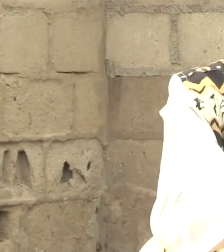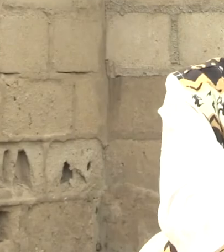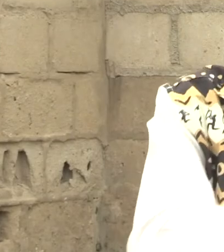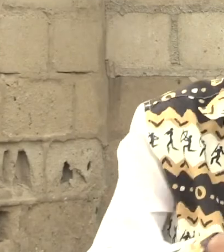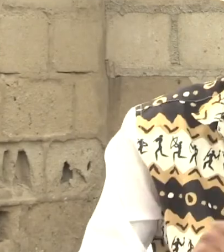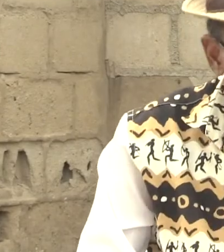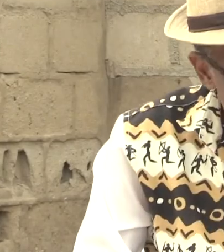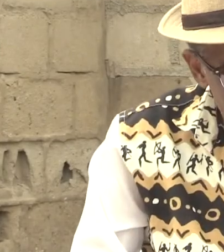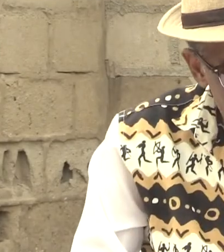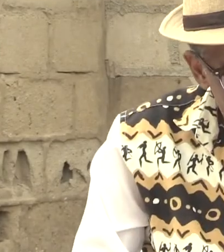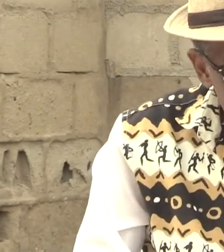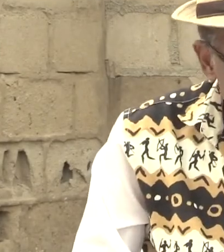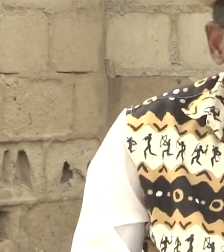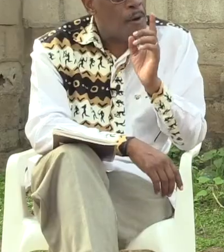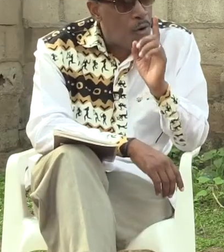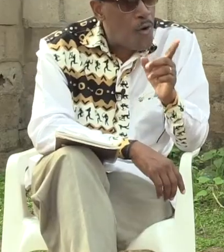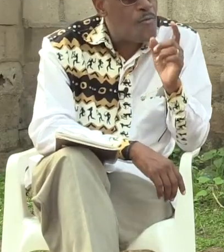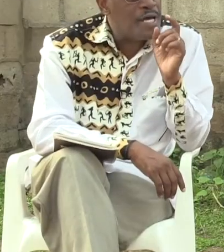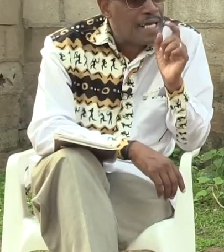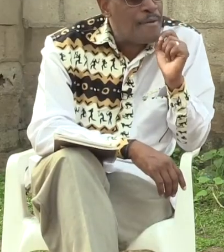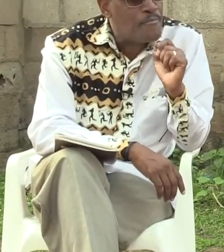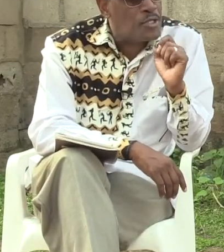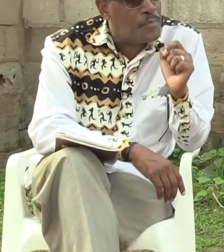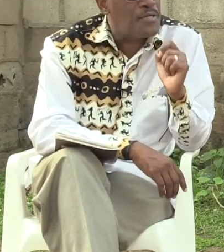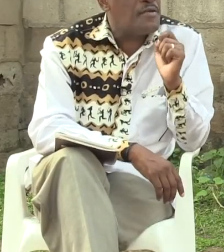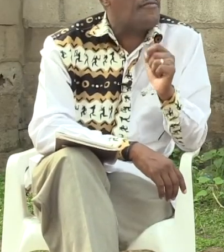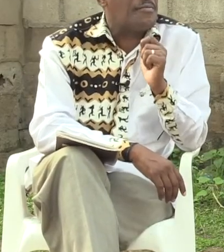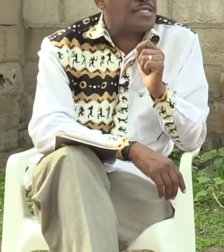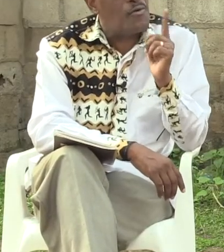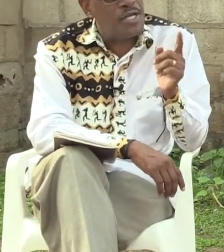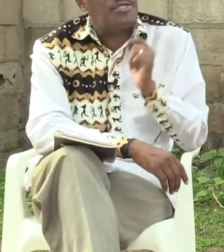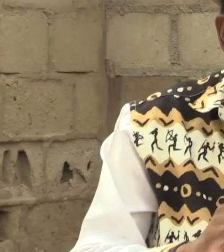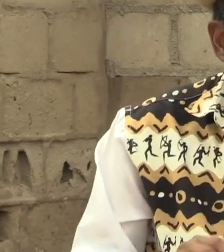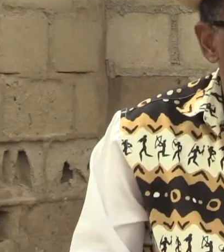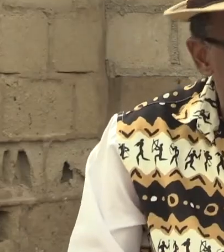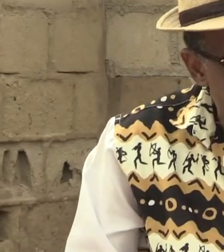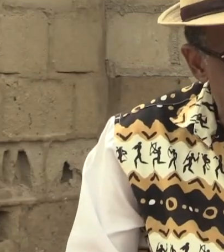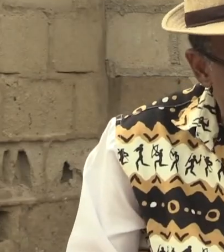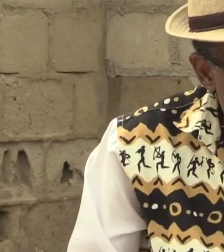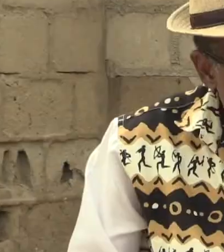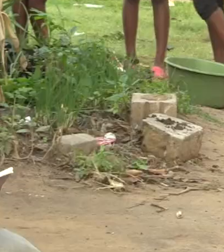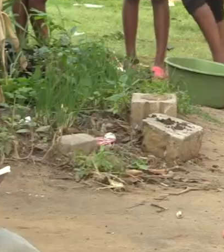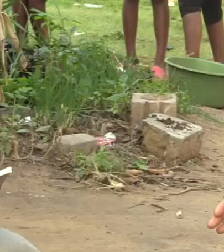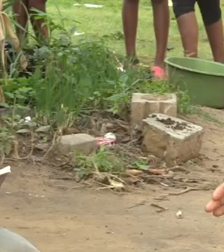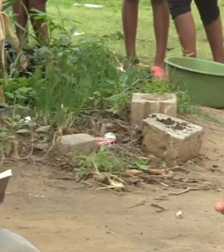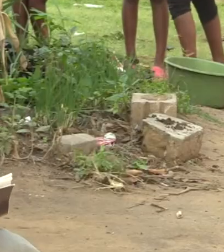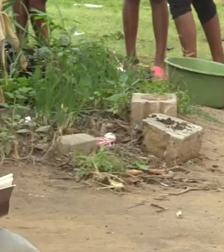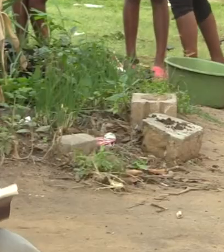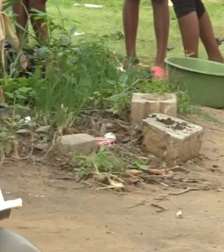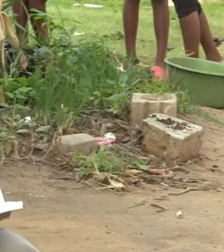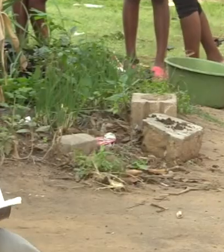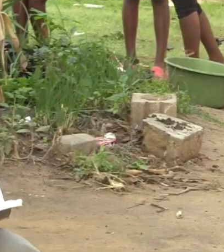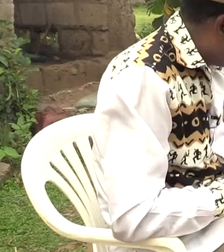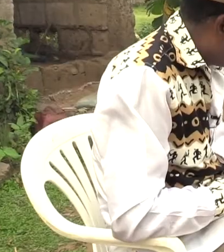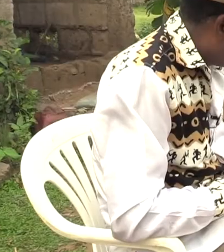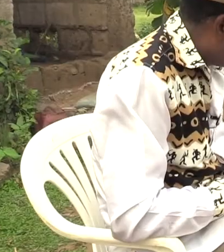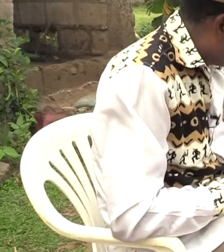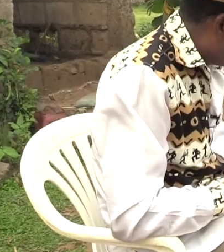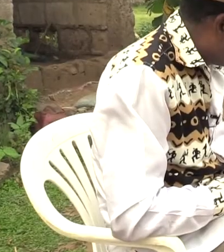os teus conhecimentos. Tudo bem. Quem e como pode adquirir a informação nas instituições? Muito fácil, pai.